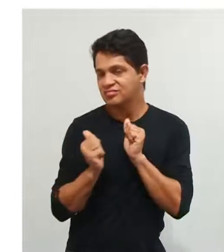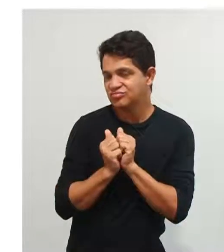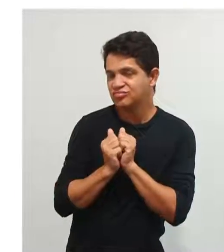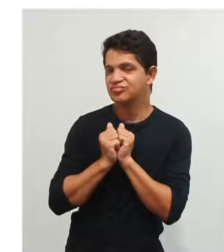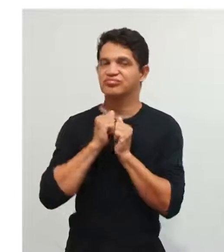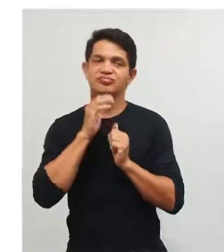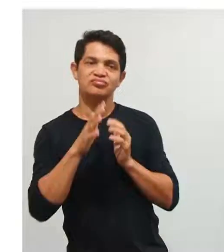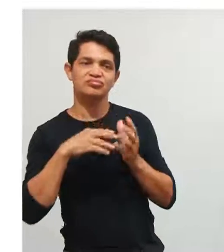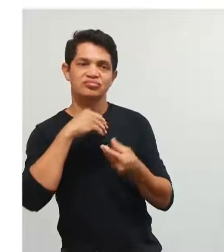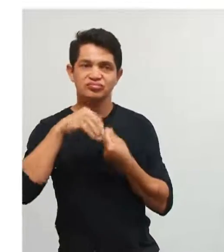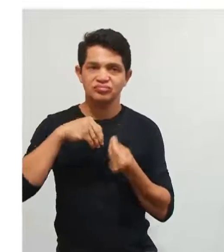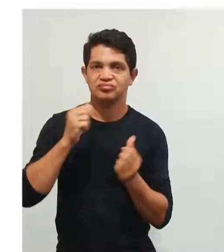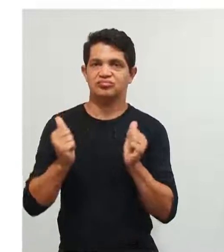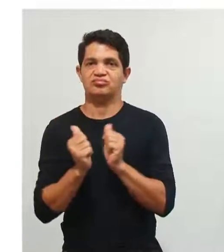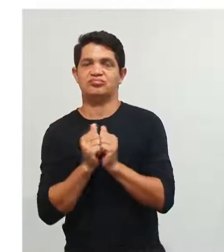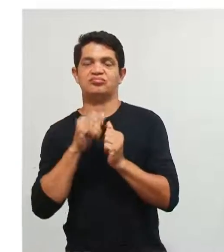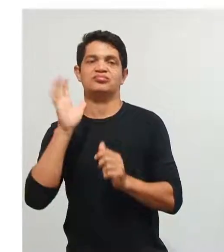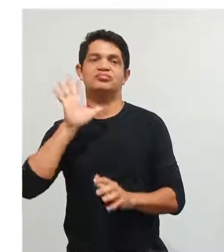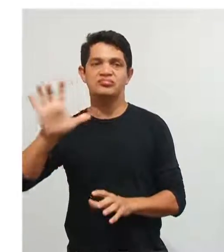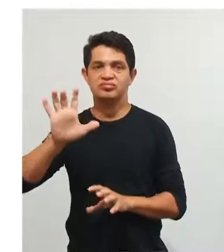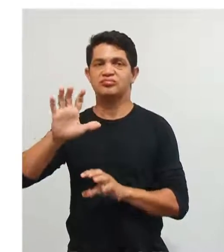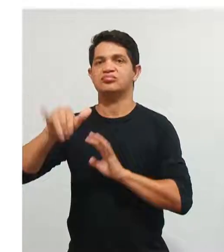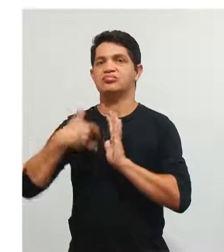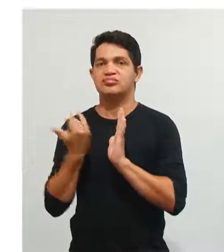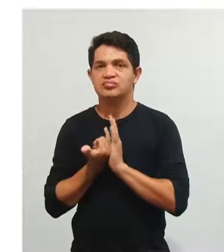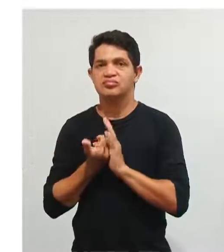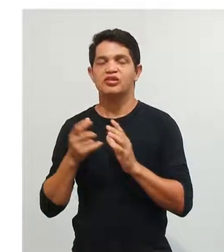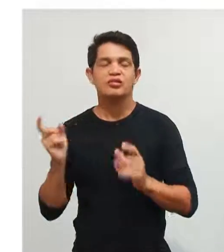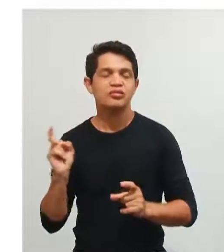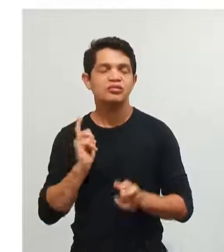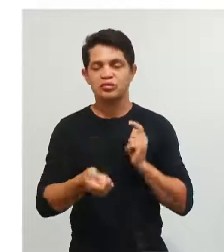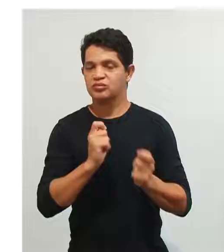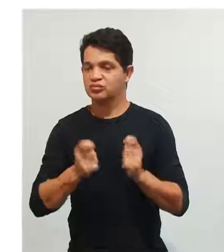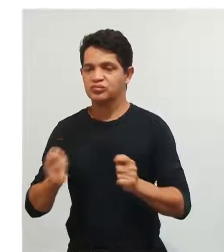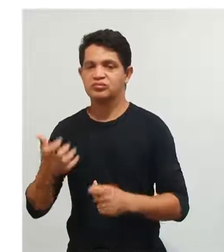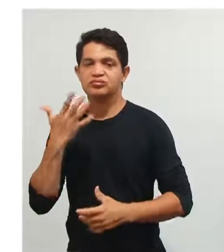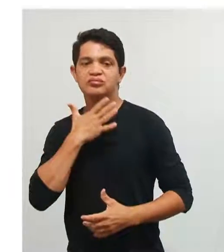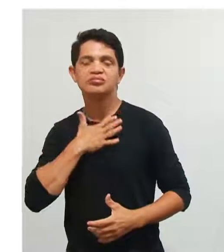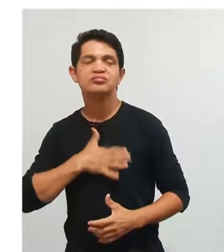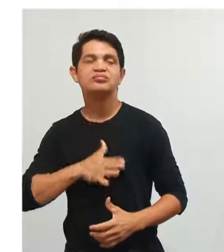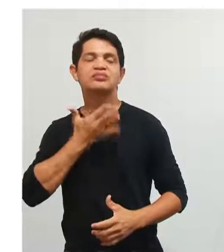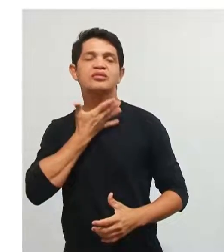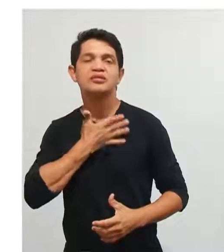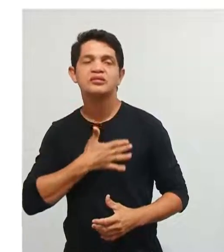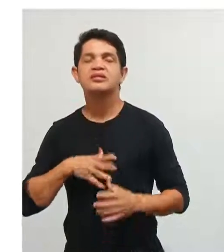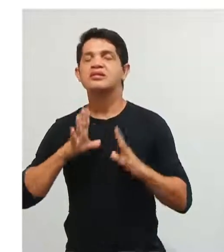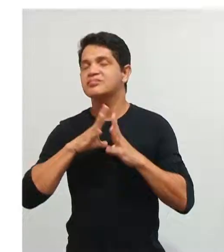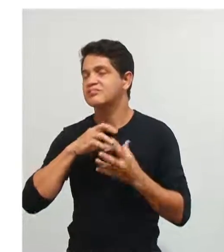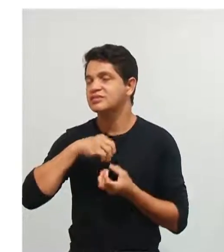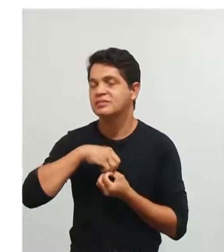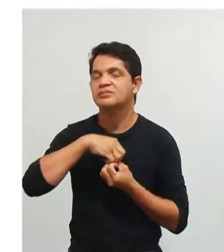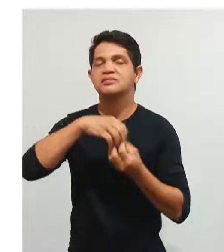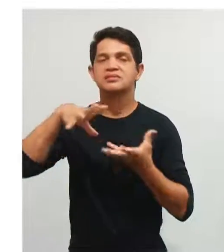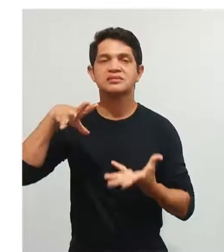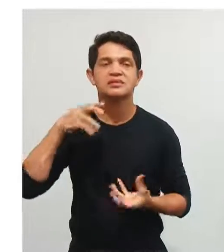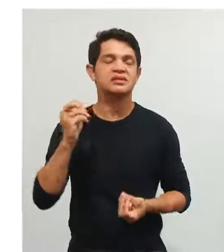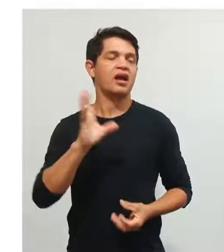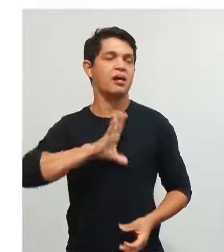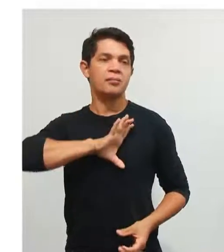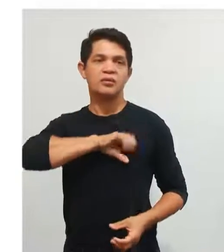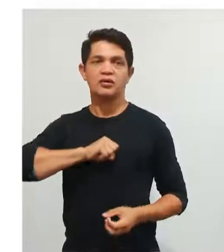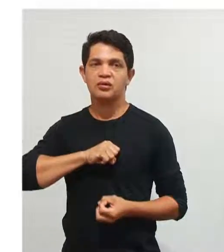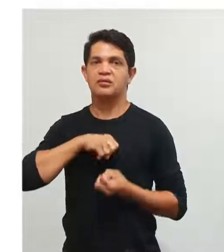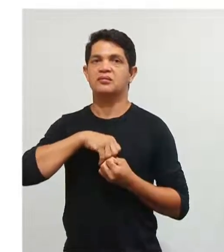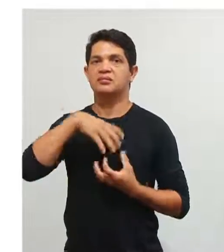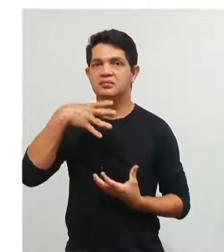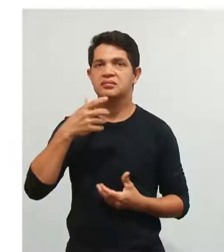dramático, geralmente abordando tópicos como infidelidade, declarações de amor e separação. Para